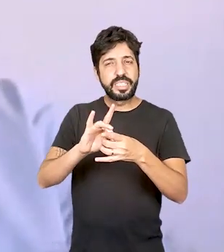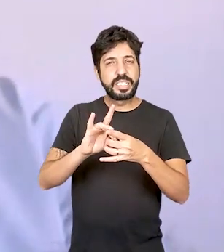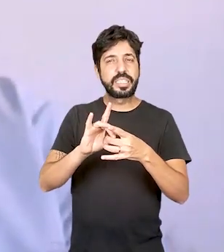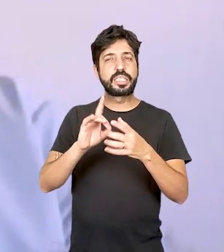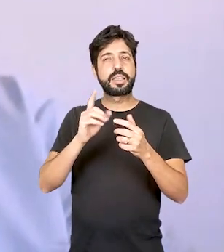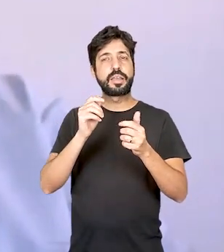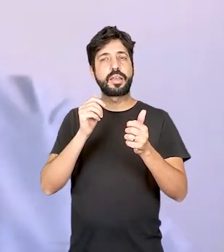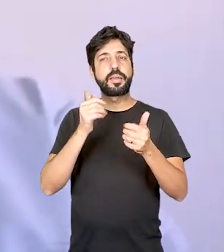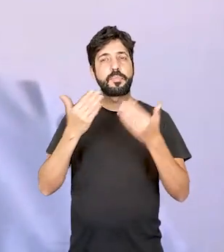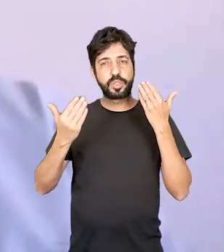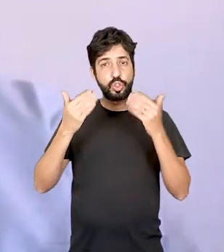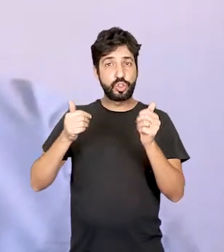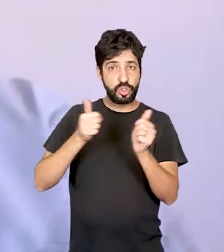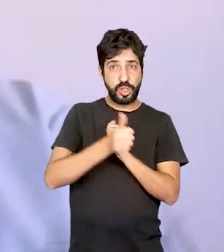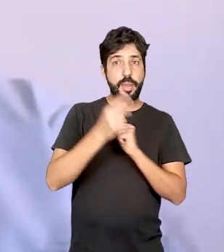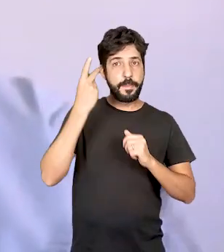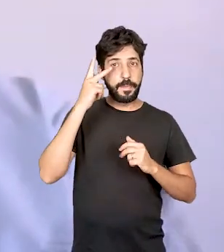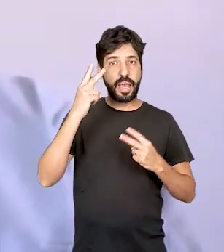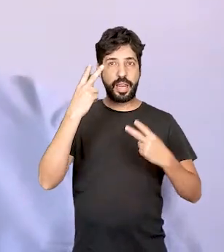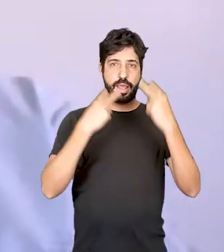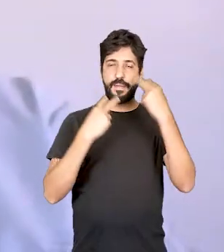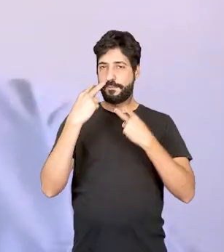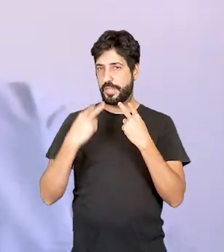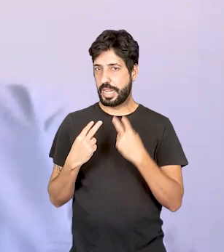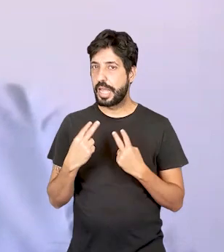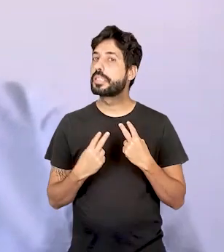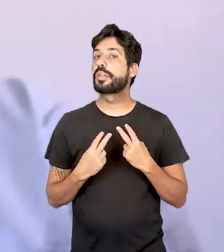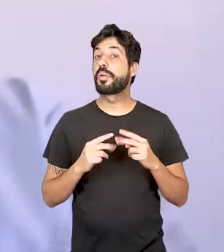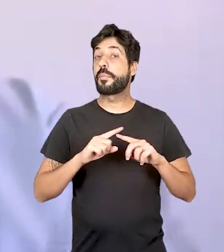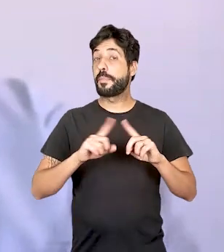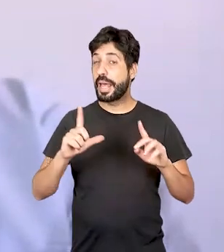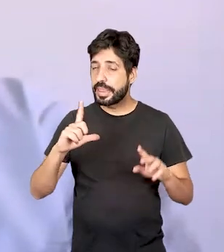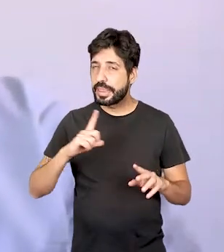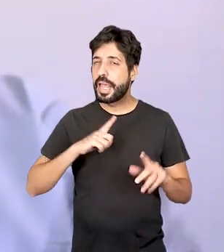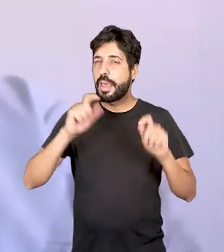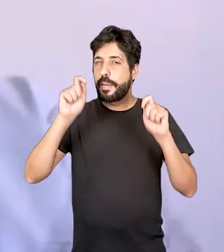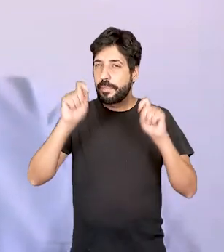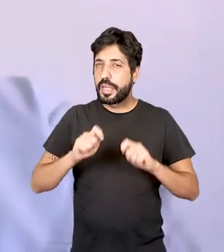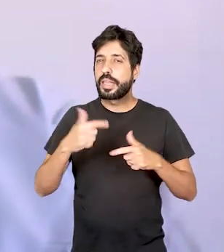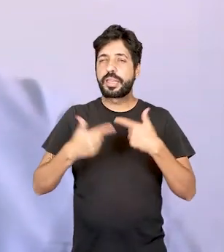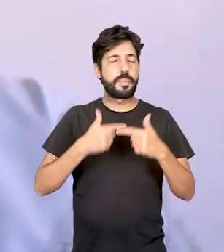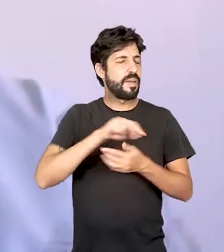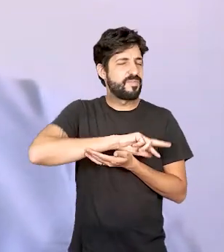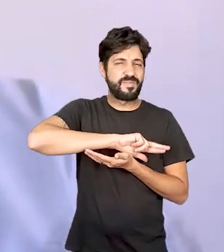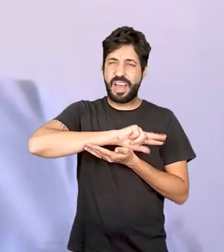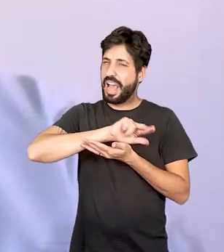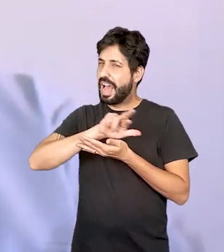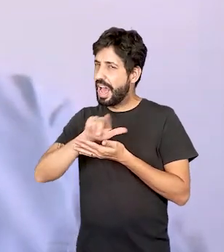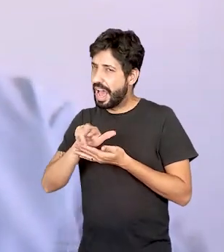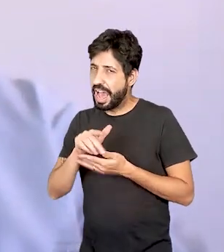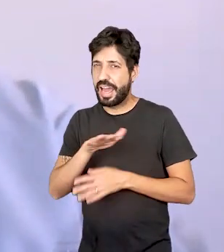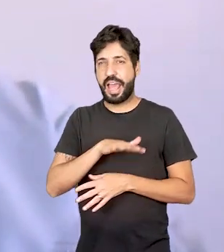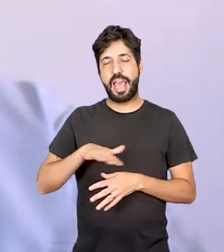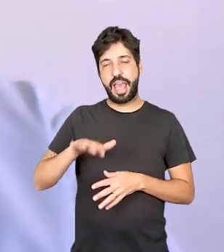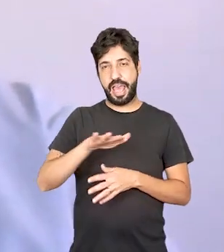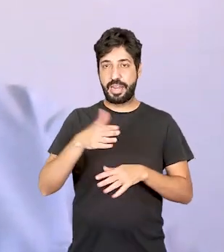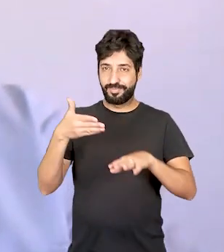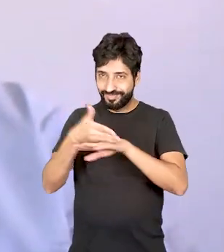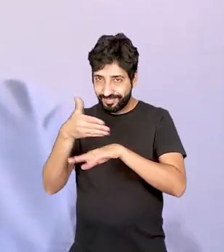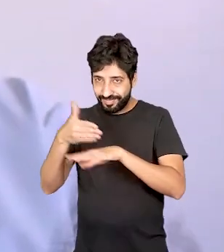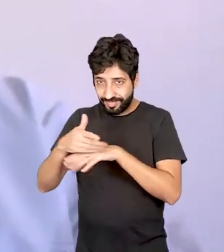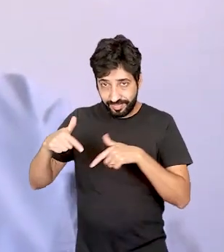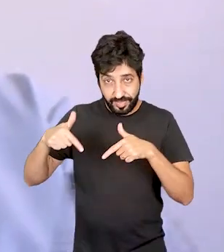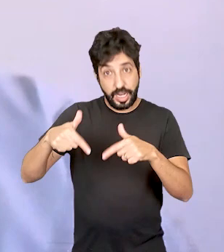psicologia do esporte ao alto rendimento. Mas nós temos a possibilidade de trabalhar em várias outras áreas de